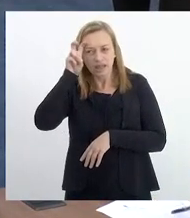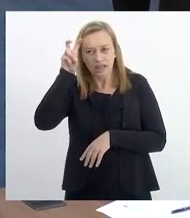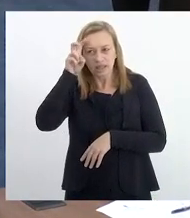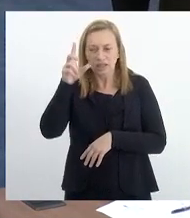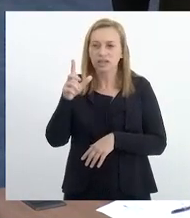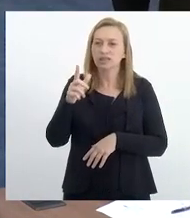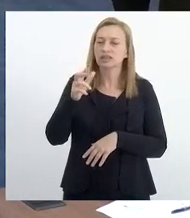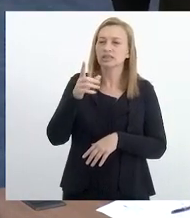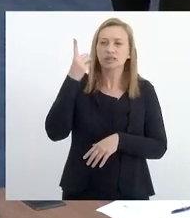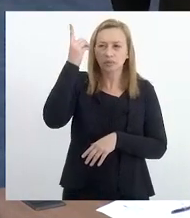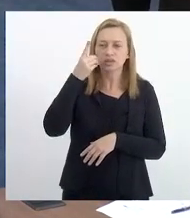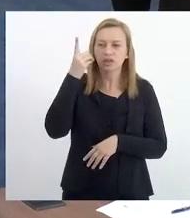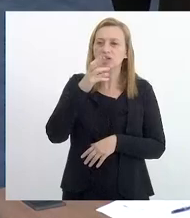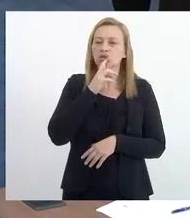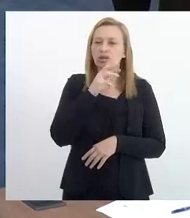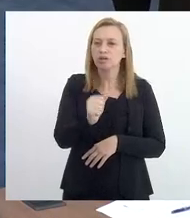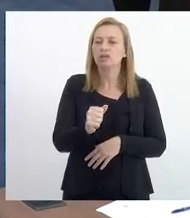manhã.